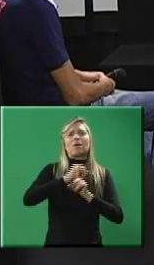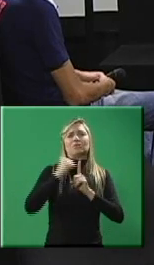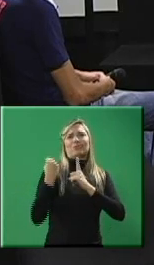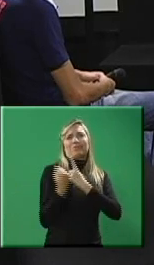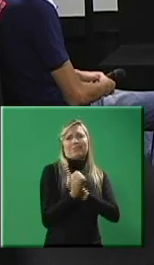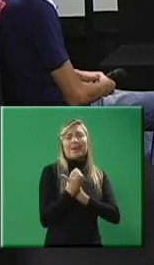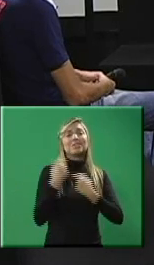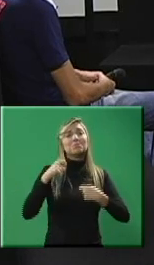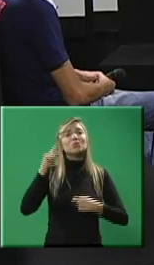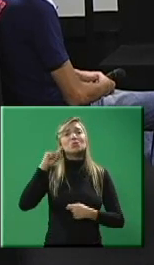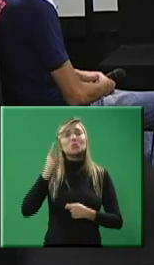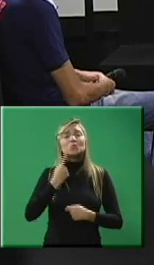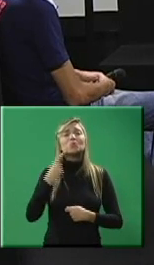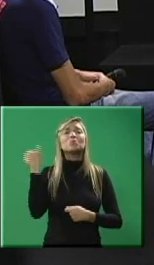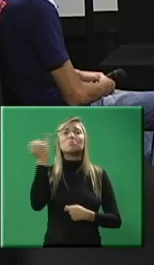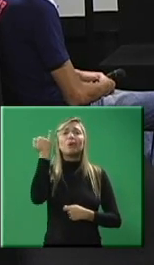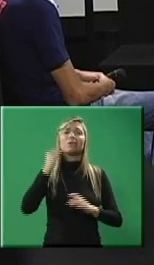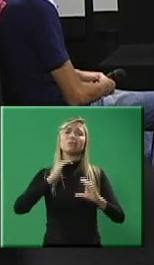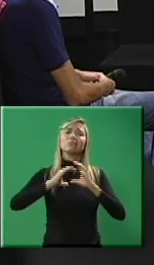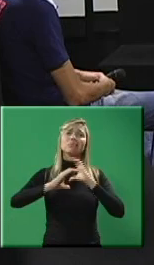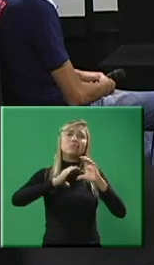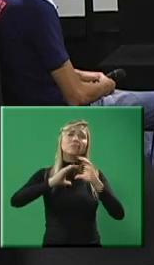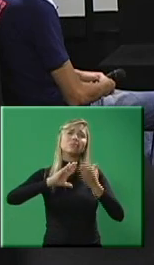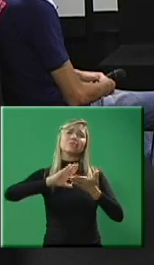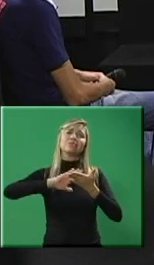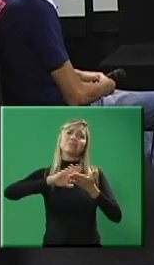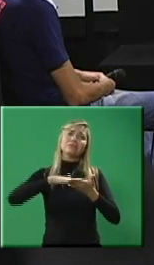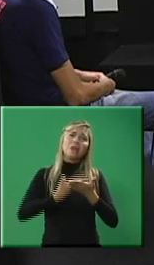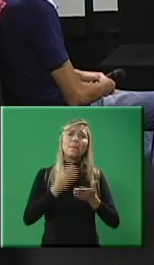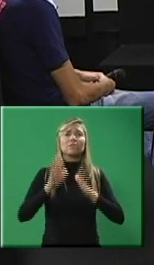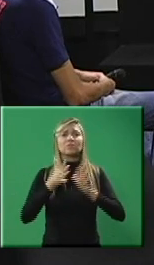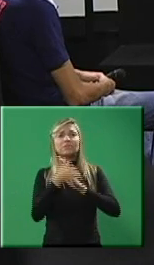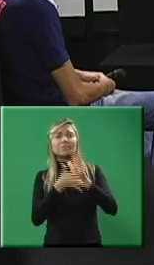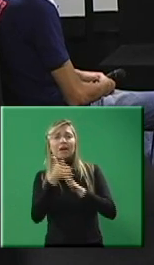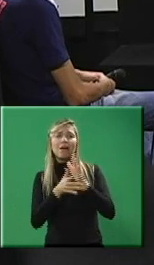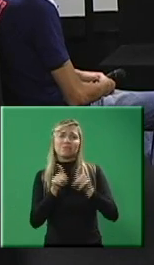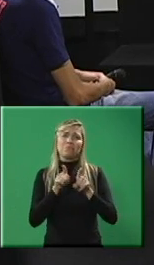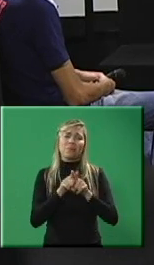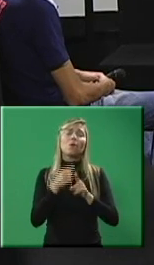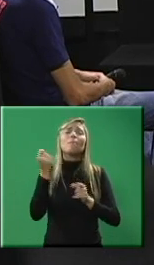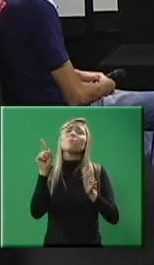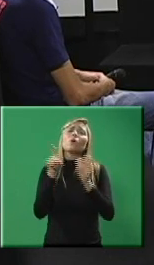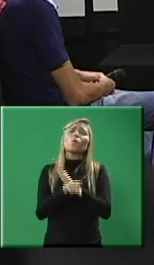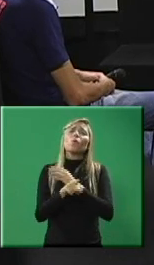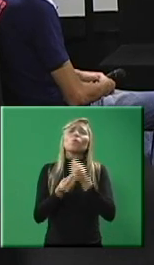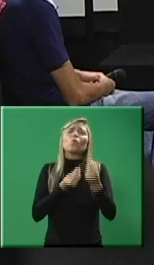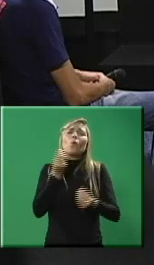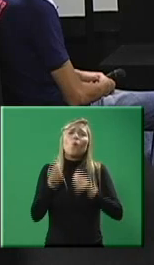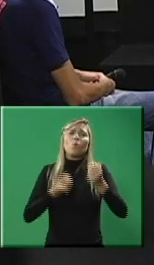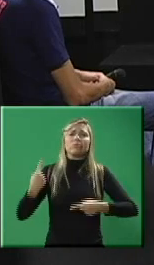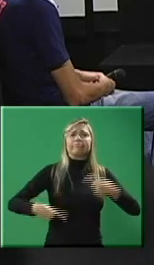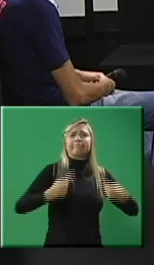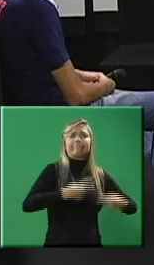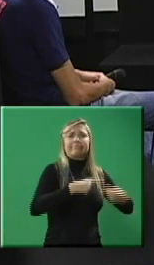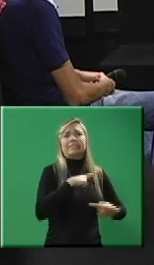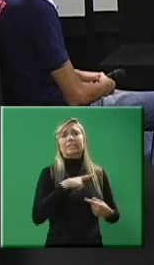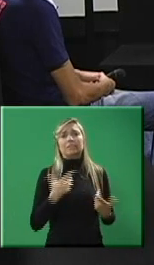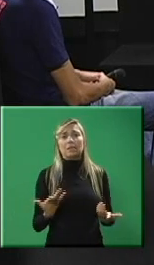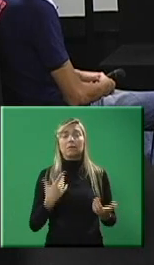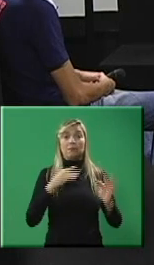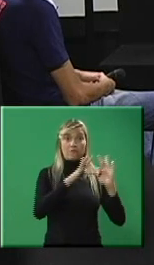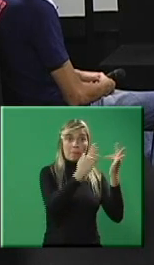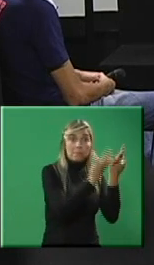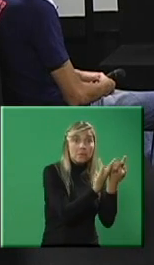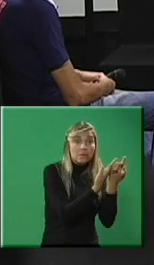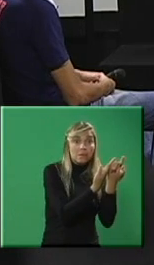espaços que o surdo frequenta, quer dizer, em toda a sociedade. Não é isso? O que pode ser discutido, o que é discutido